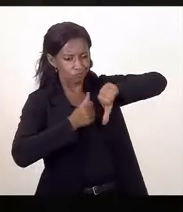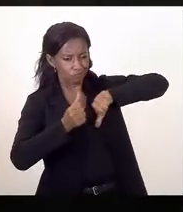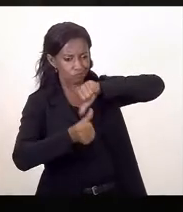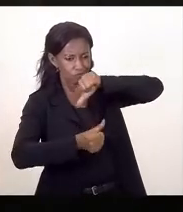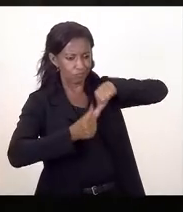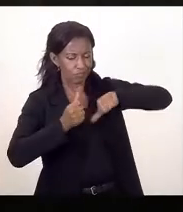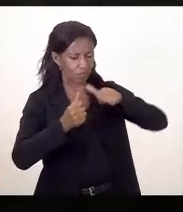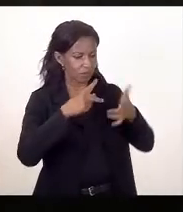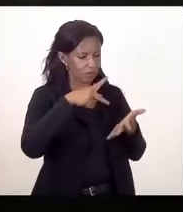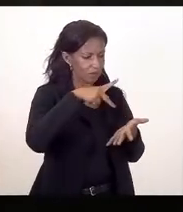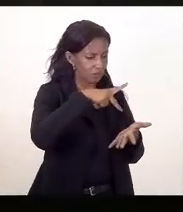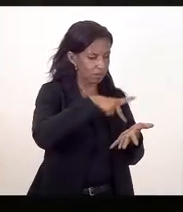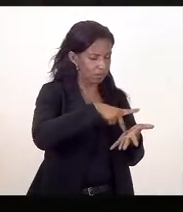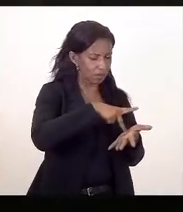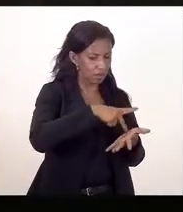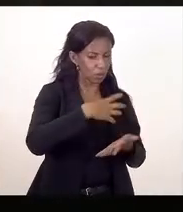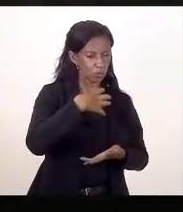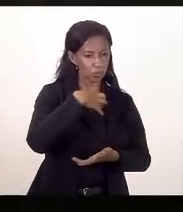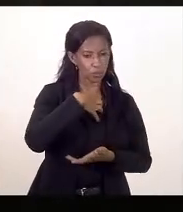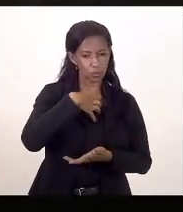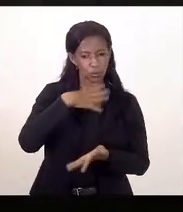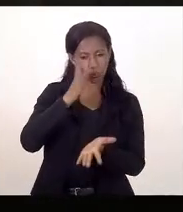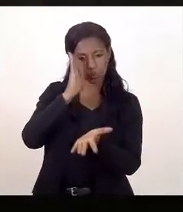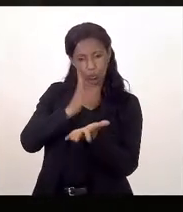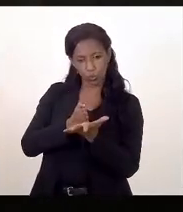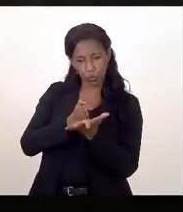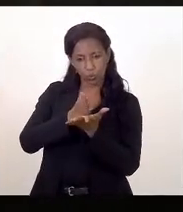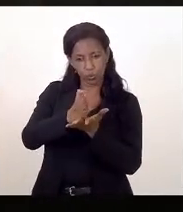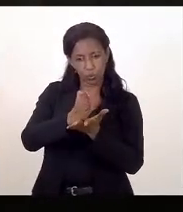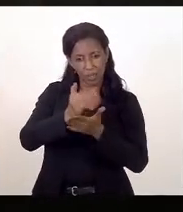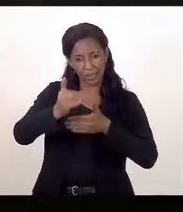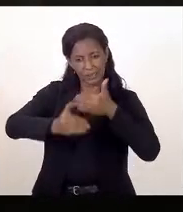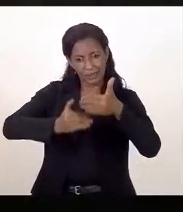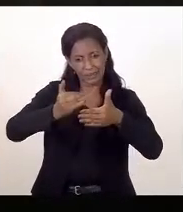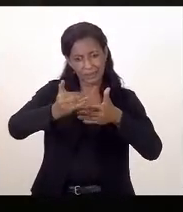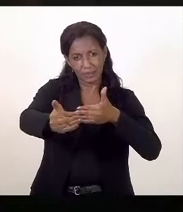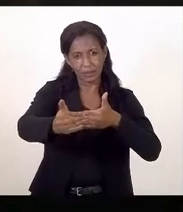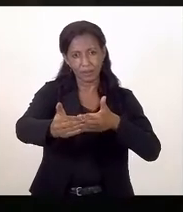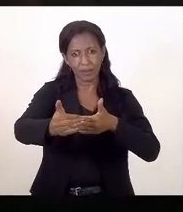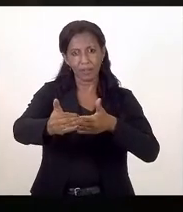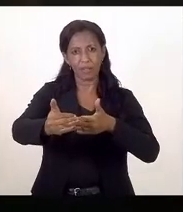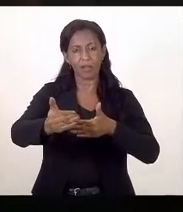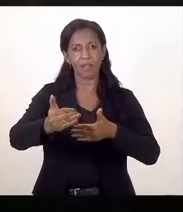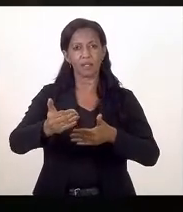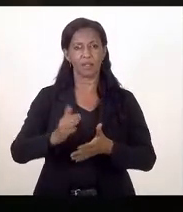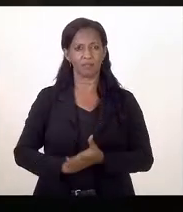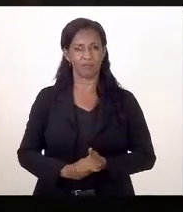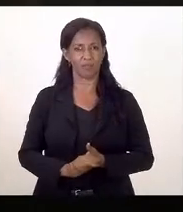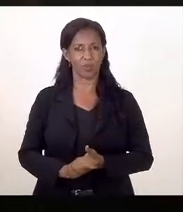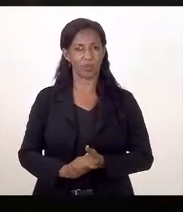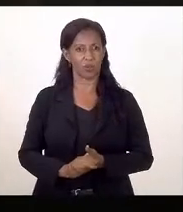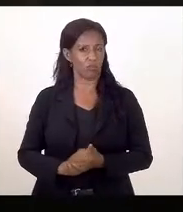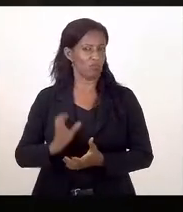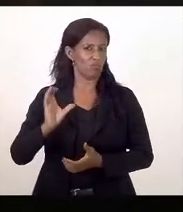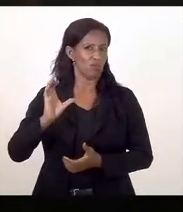realidade no sentido de avançar o processo civilizatório.